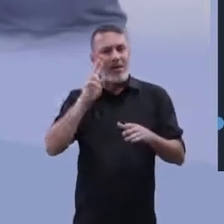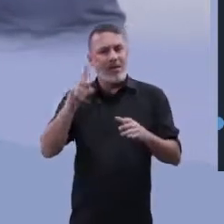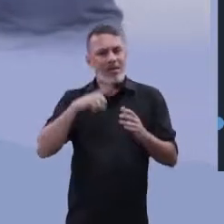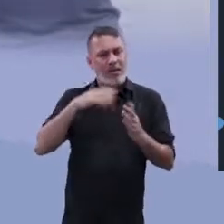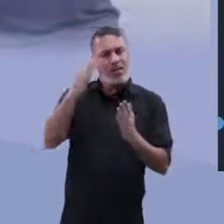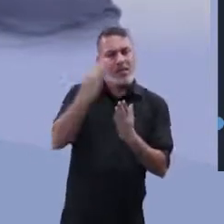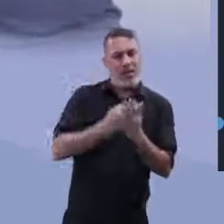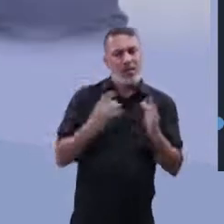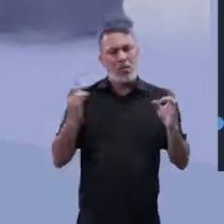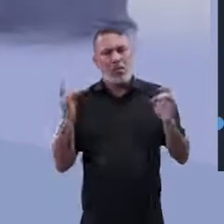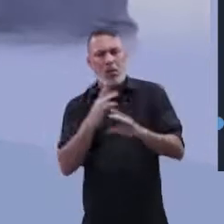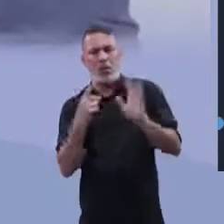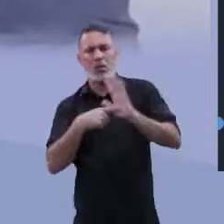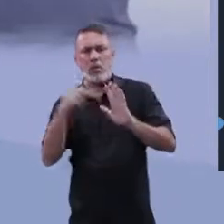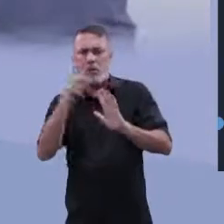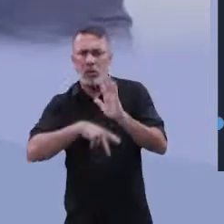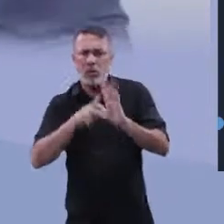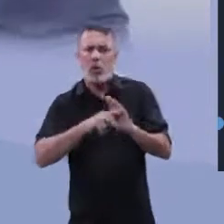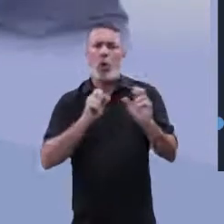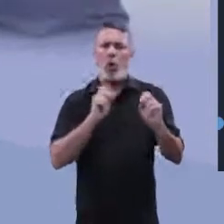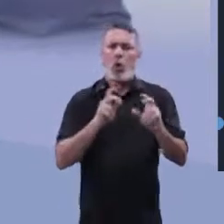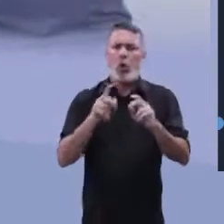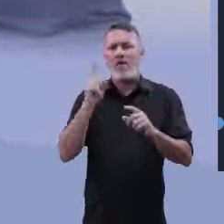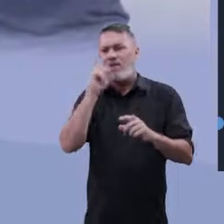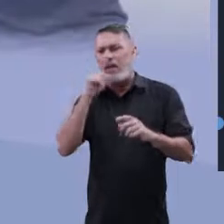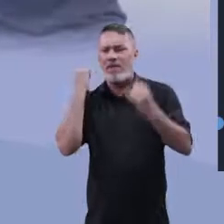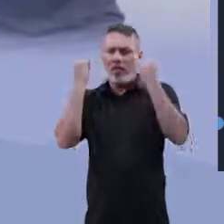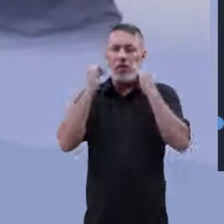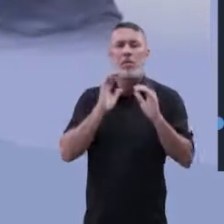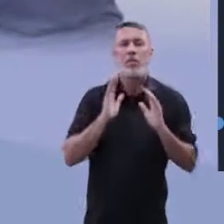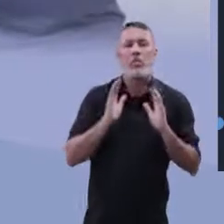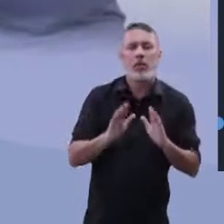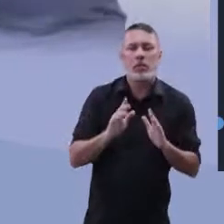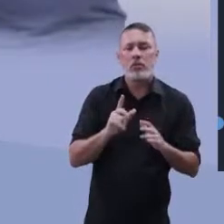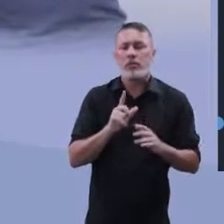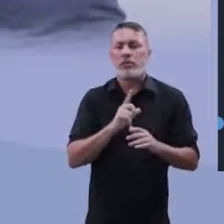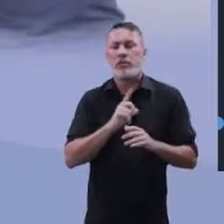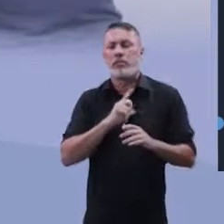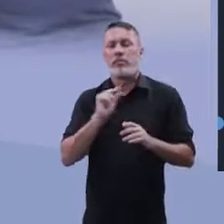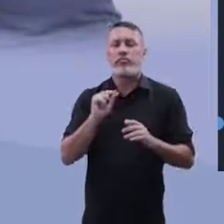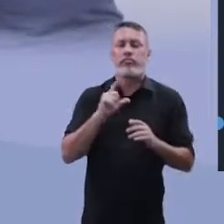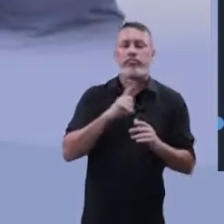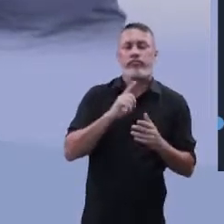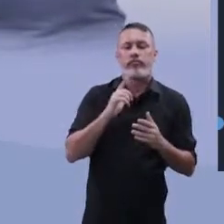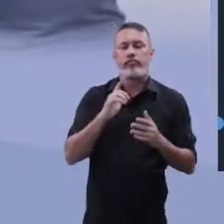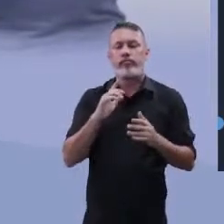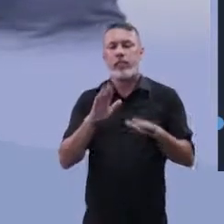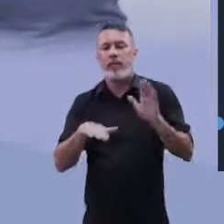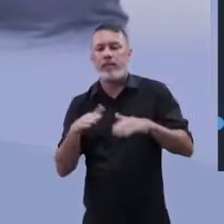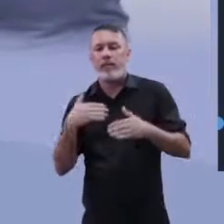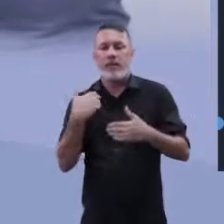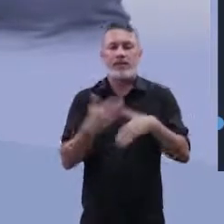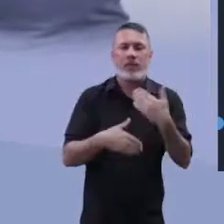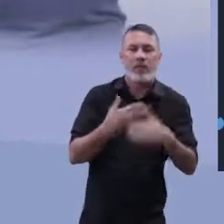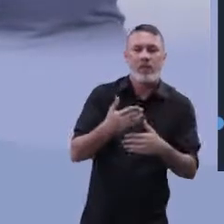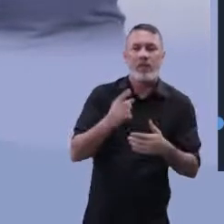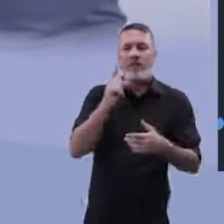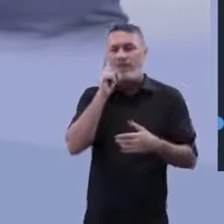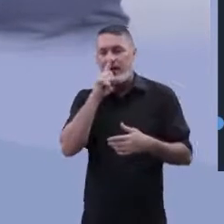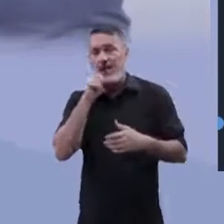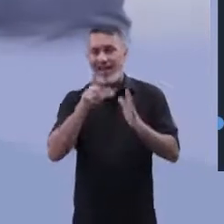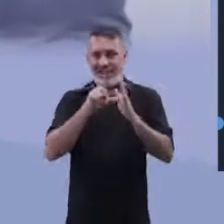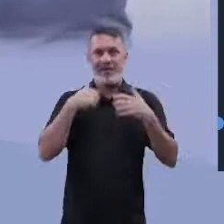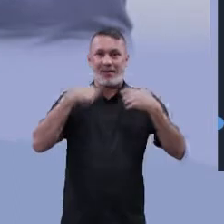completa. Apresenta um projeto de texto com algumas falhas e informações, né? Ele vai apresentar uns desenvolvimentos,